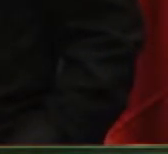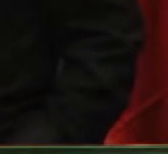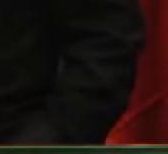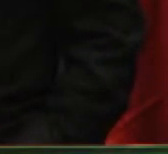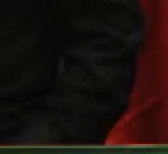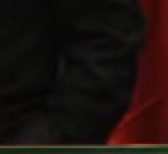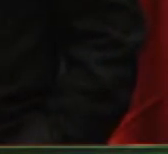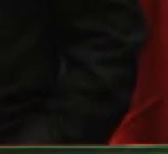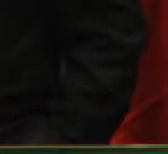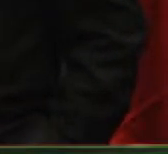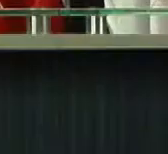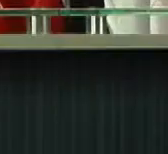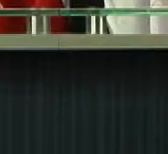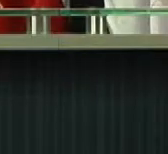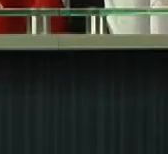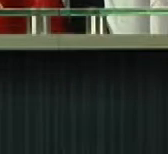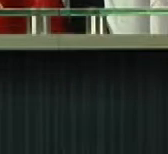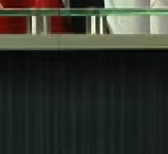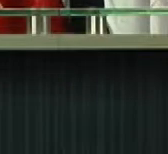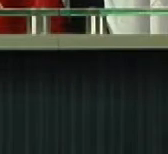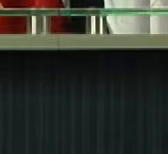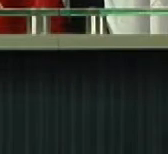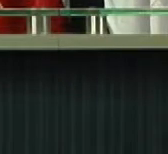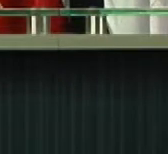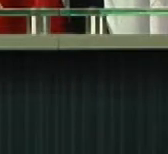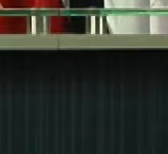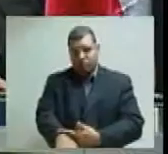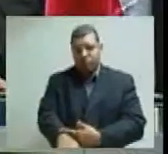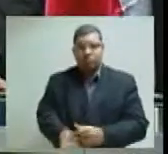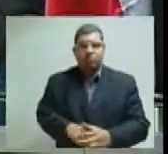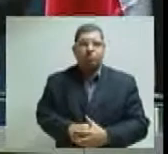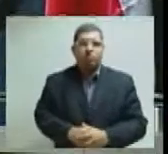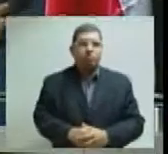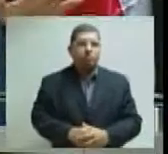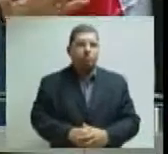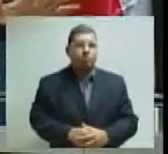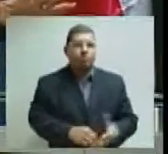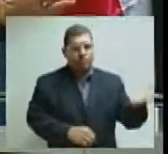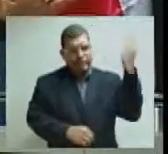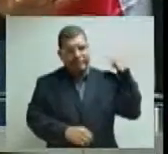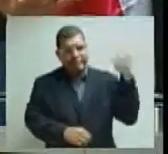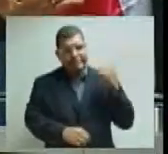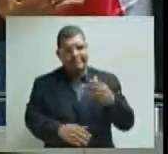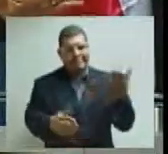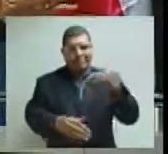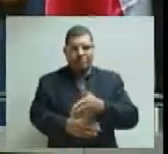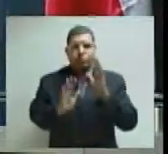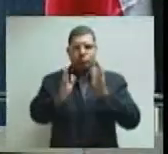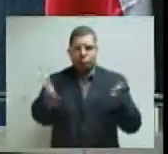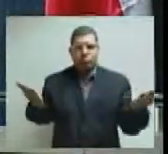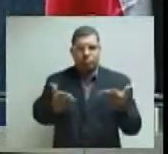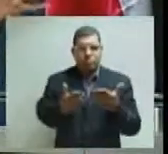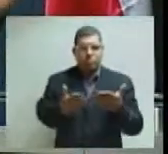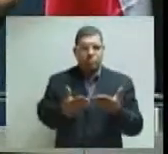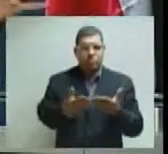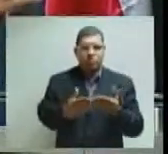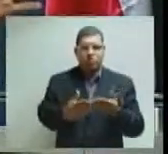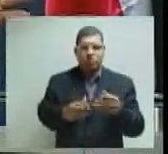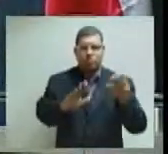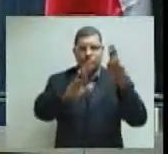teve que ser adiada Por Um Dia Após intensas discussões no plenário pacificamente as matérias foram aprovadas